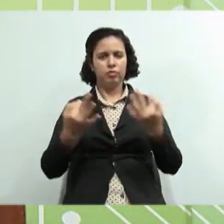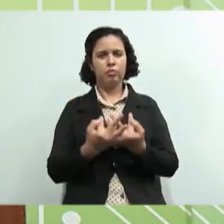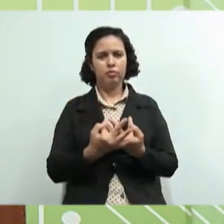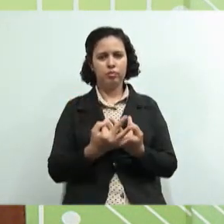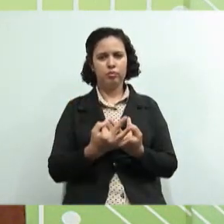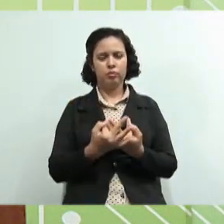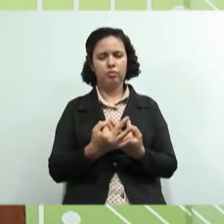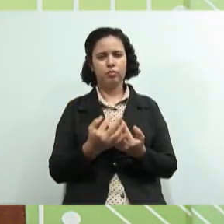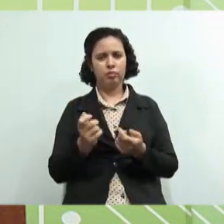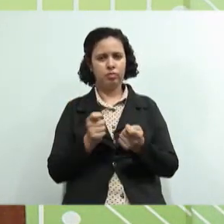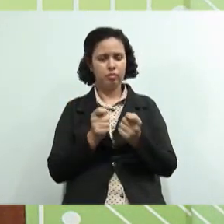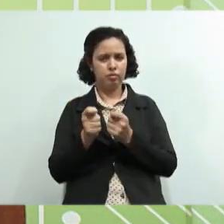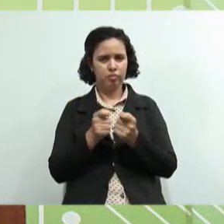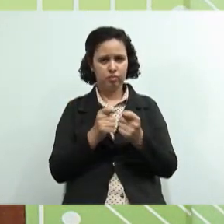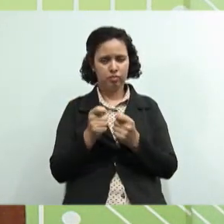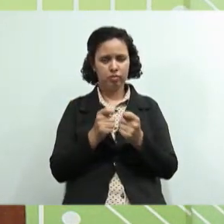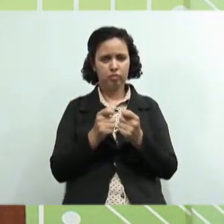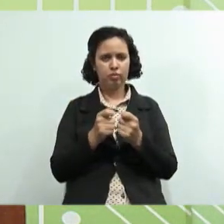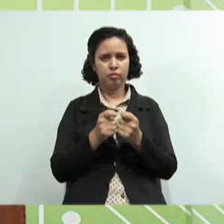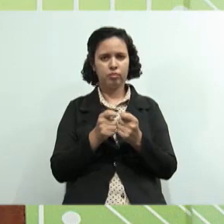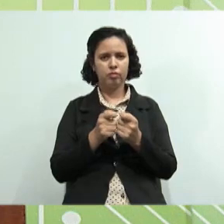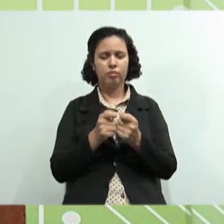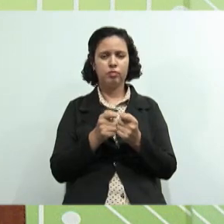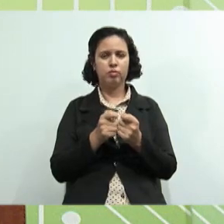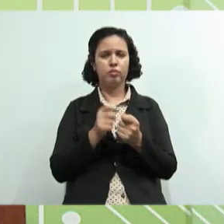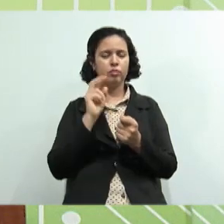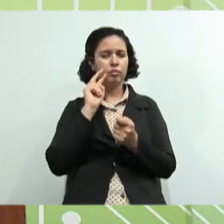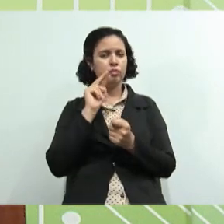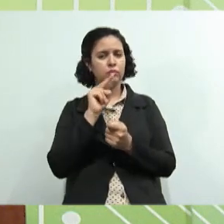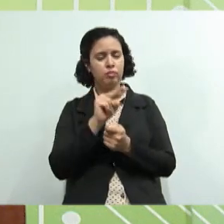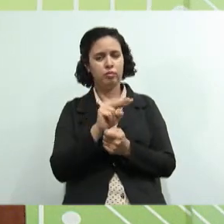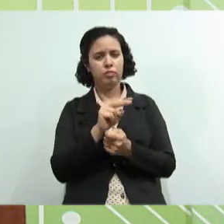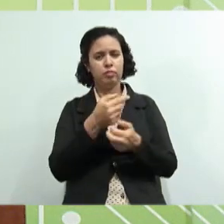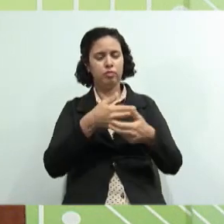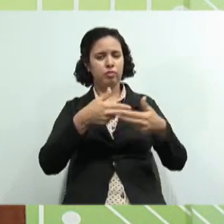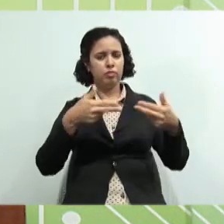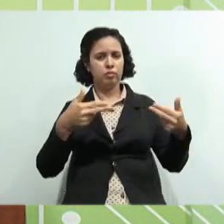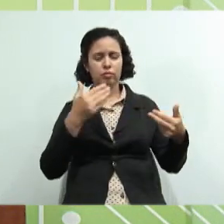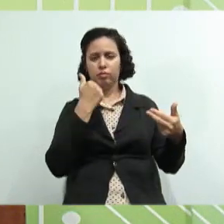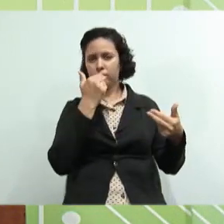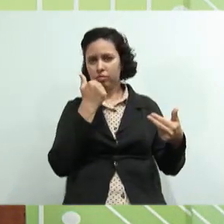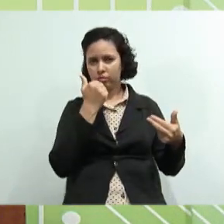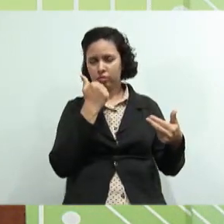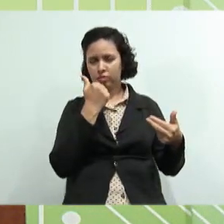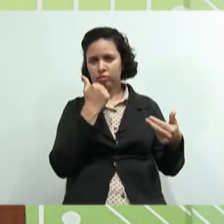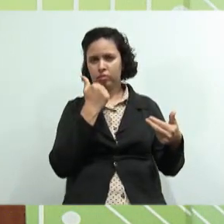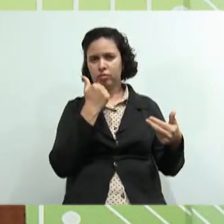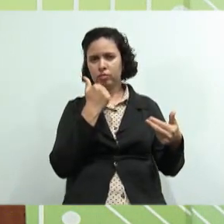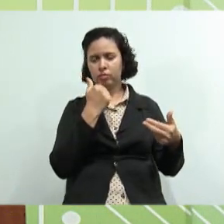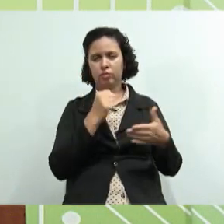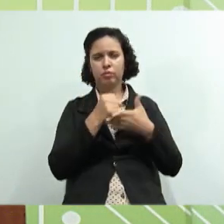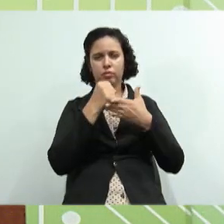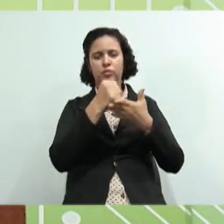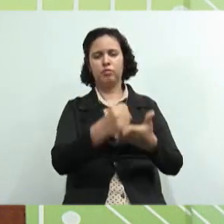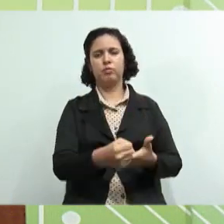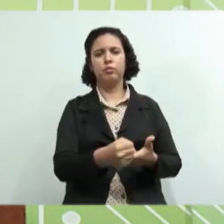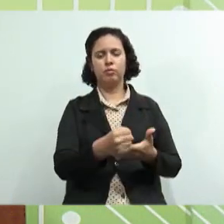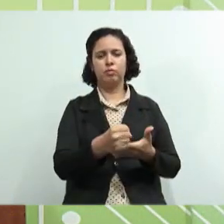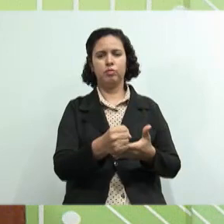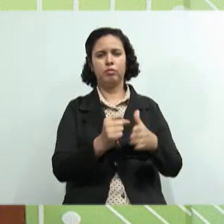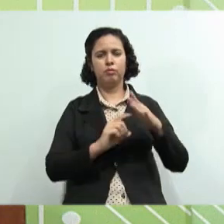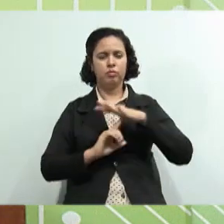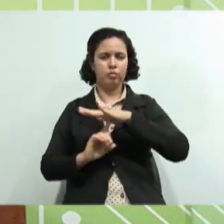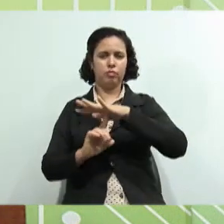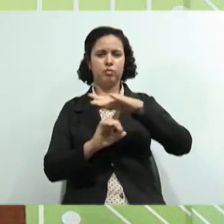mais economicamente viável e que vão trazer uma diversidade de alimentos para a nossa mesa, mantendo as nossas feiras cada vez mais